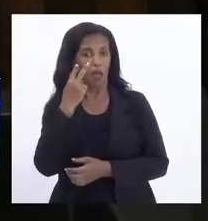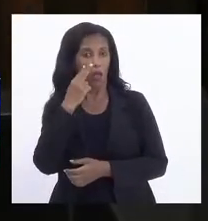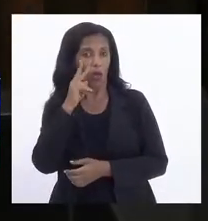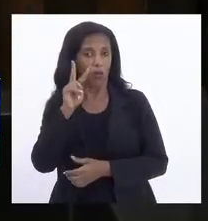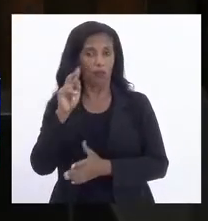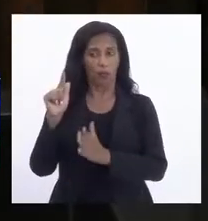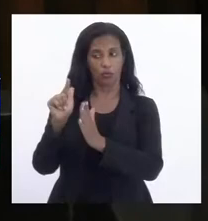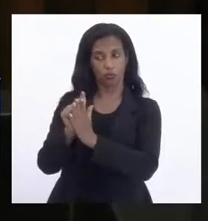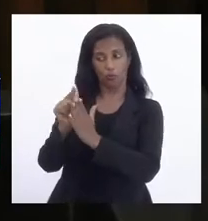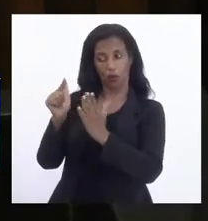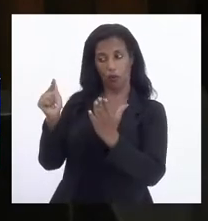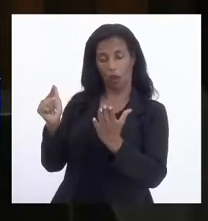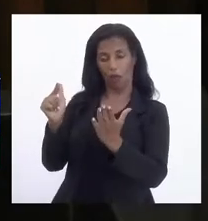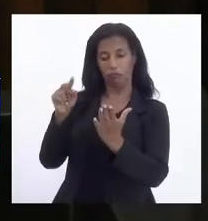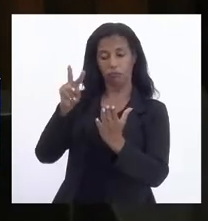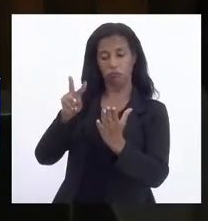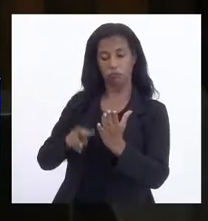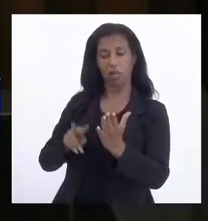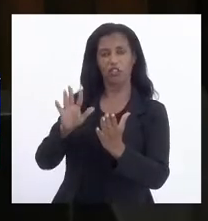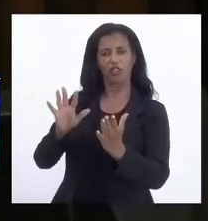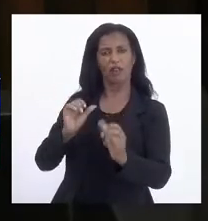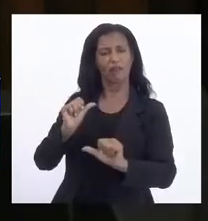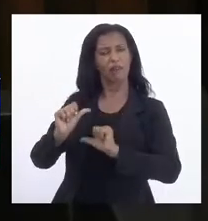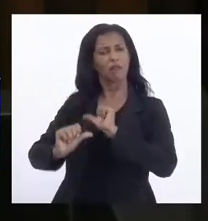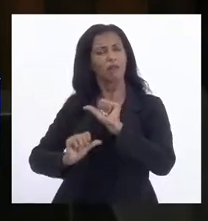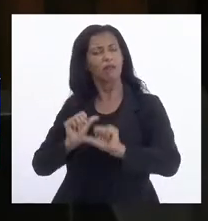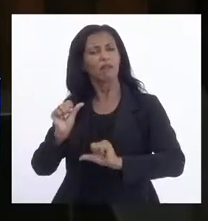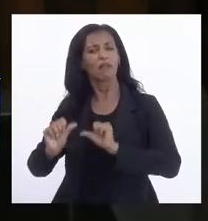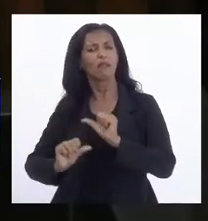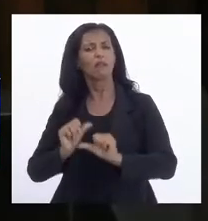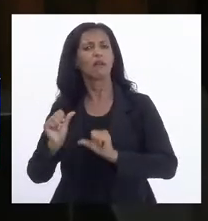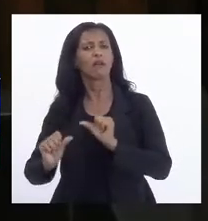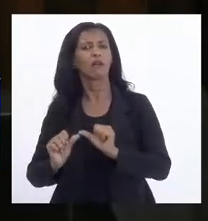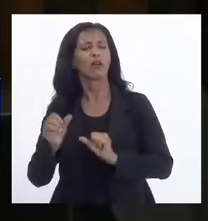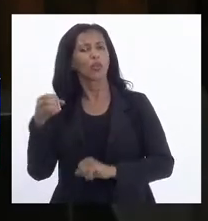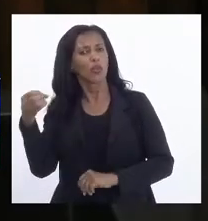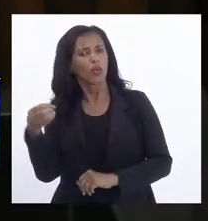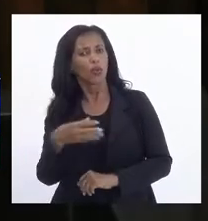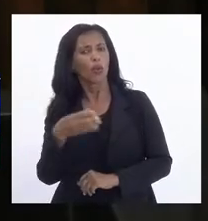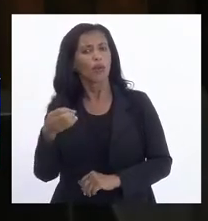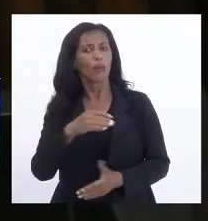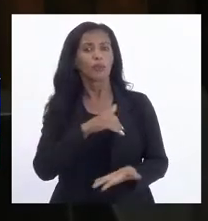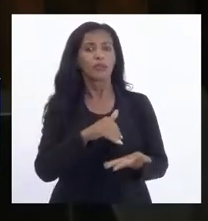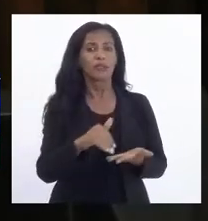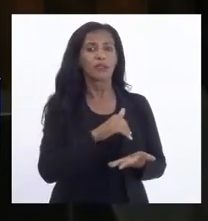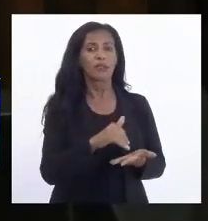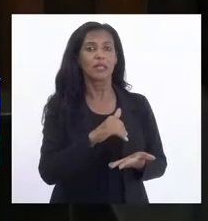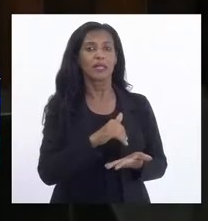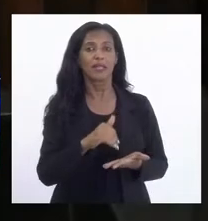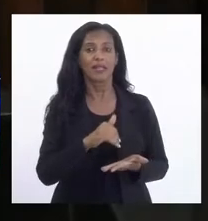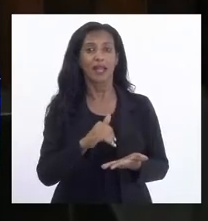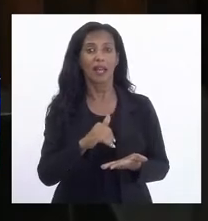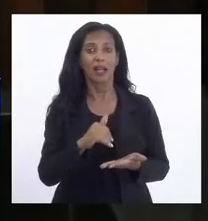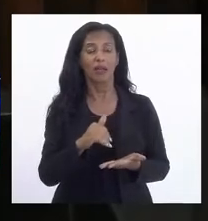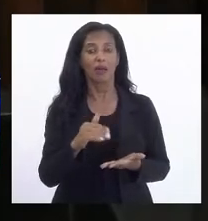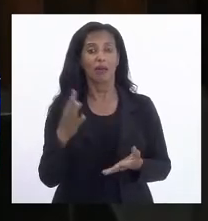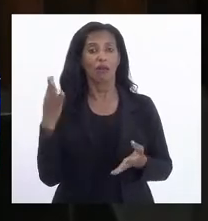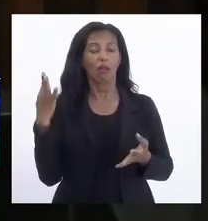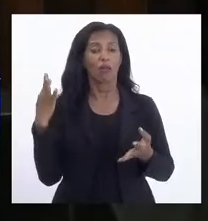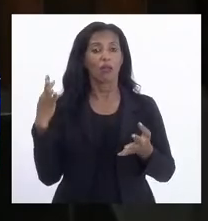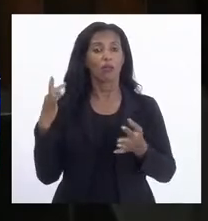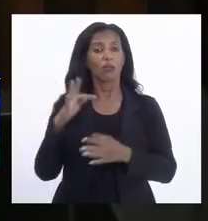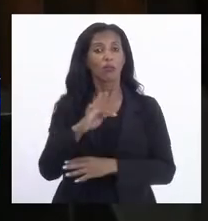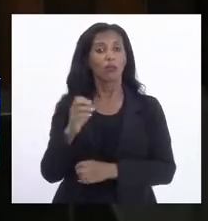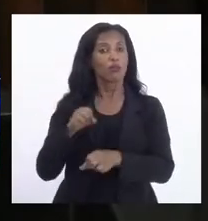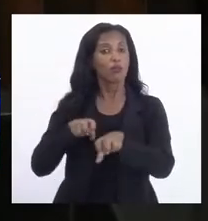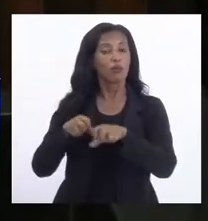jornal, já está se trocando novamente o secretário de transporte. A regra